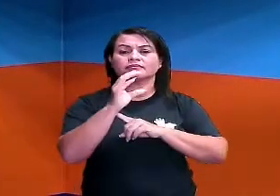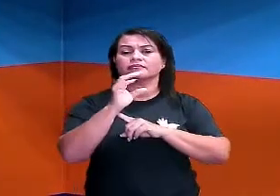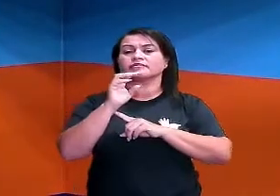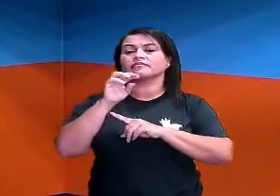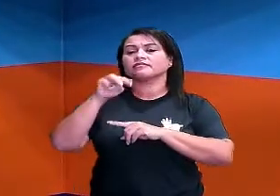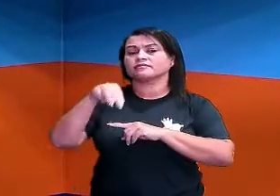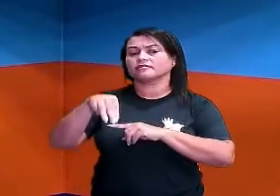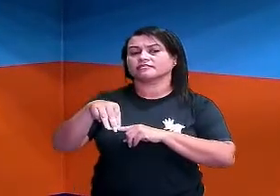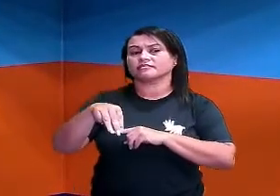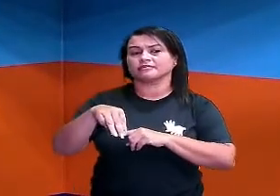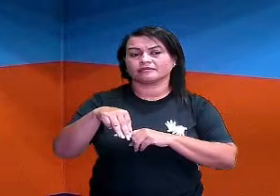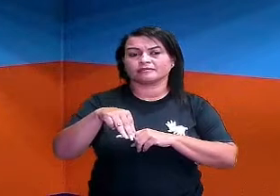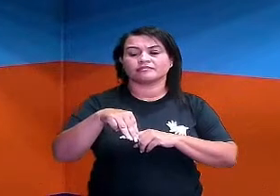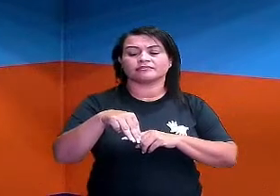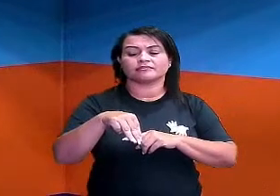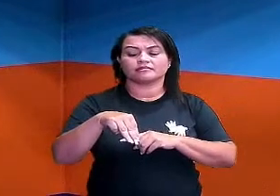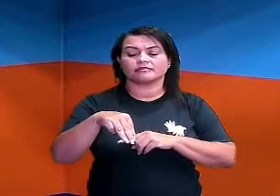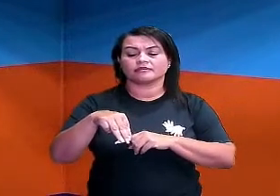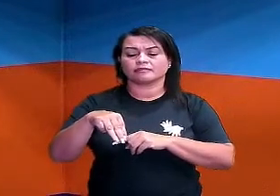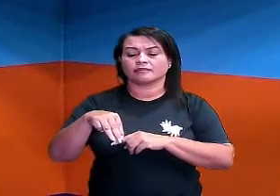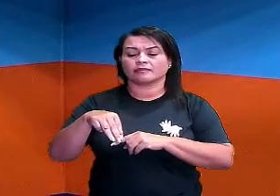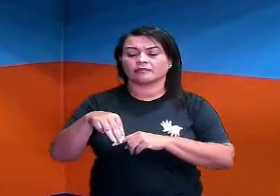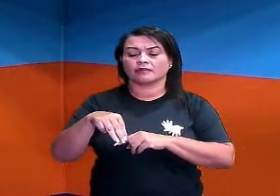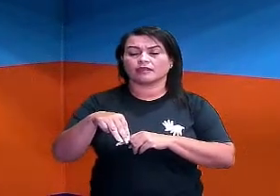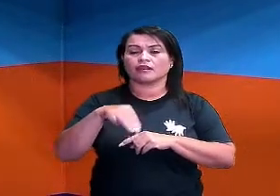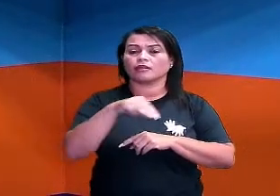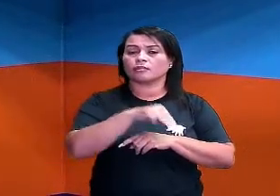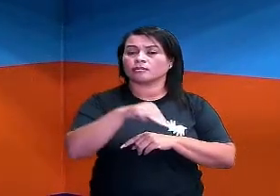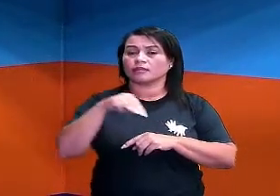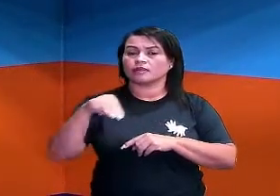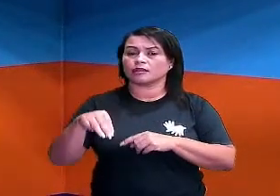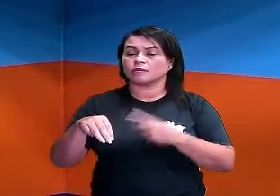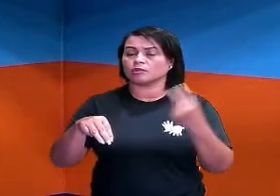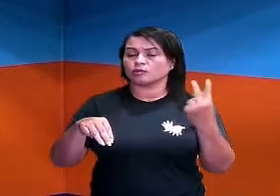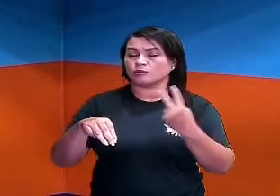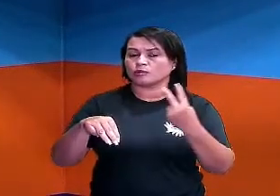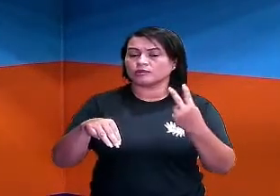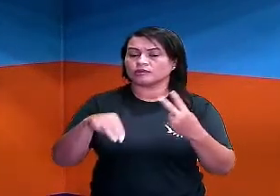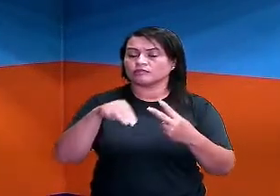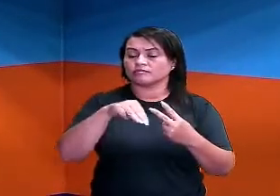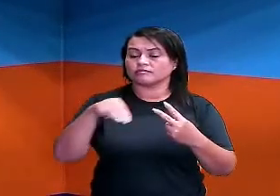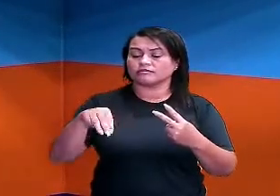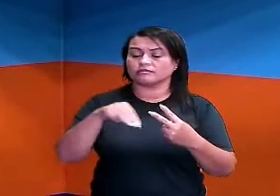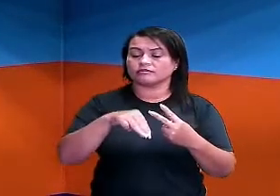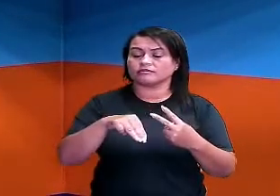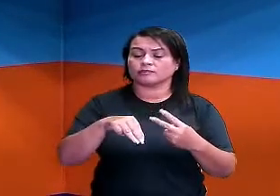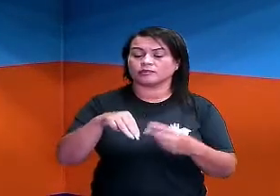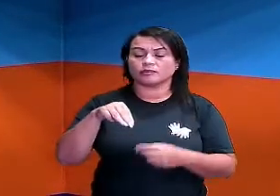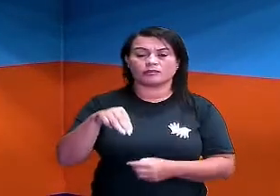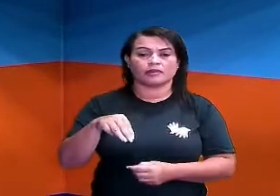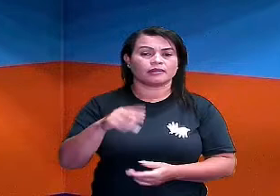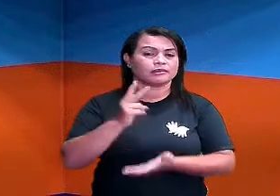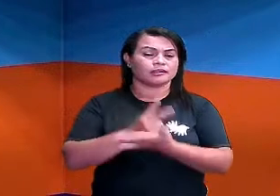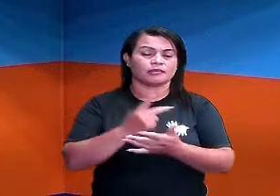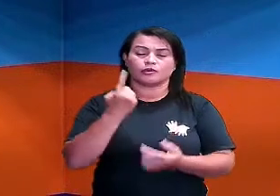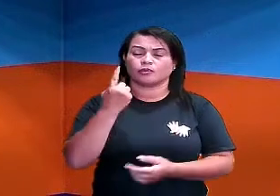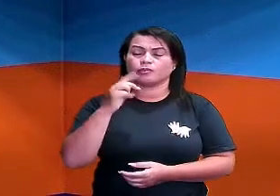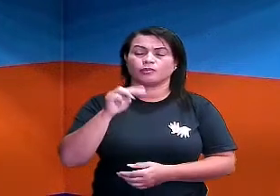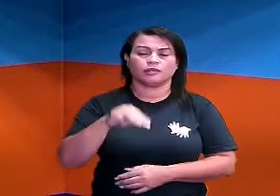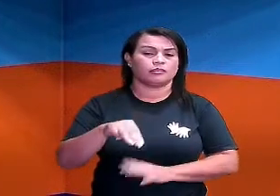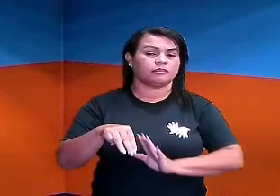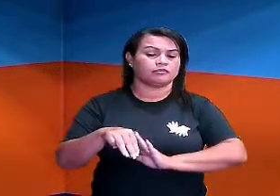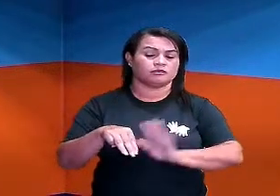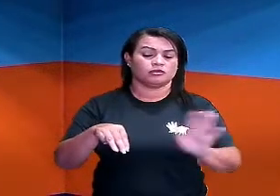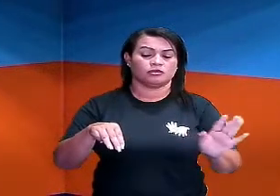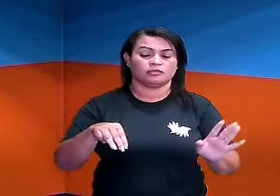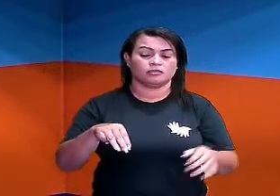o C e o M. O do milímetro são os 2 M's. E o do metro é só o M1, só